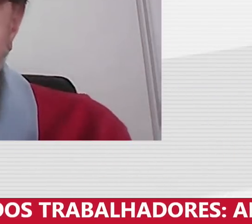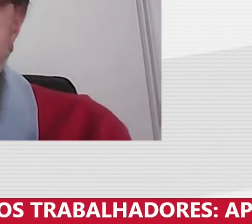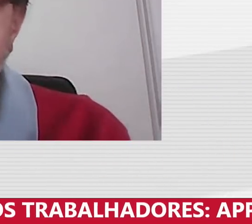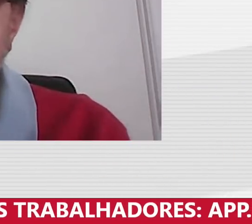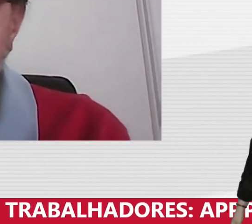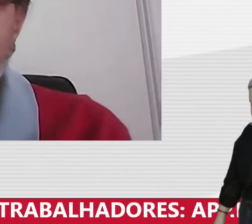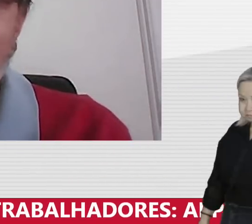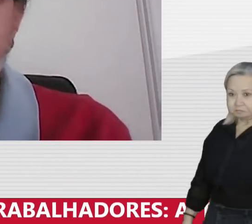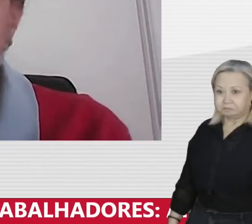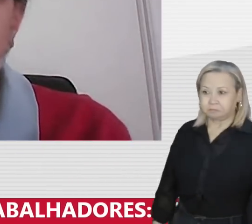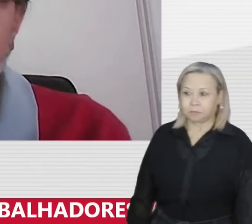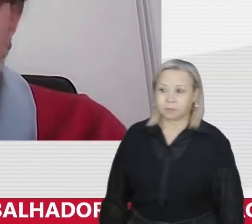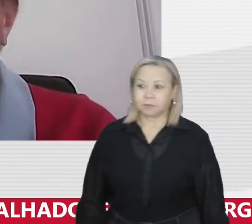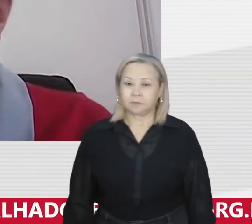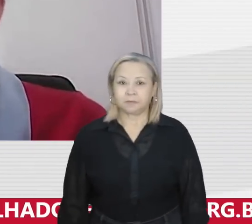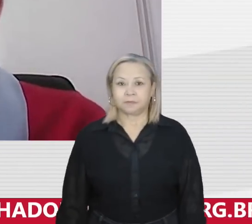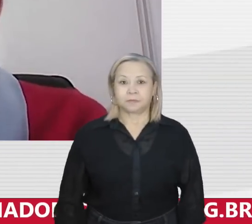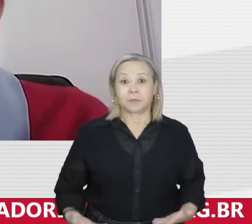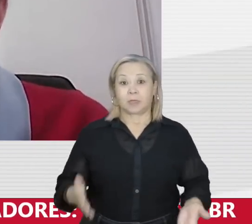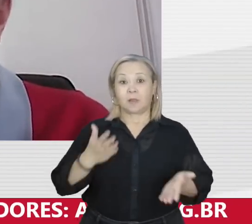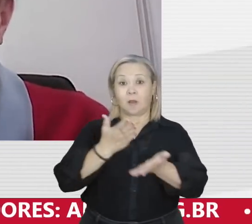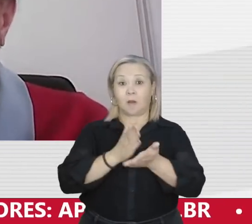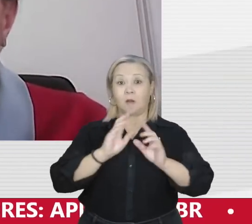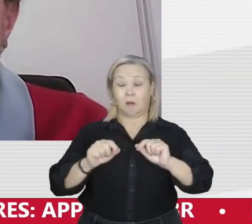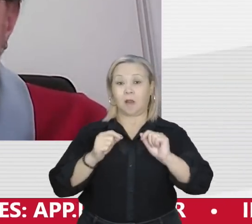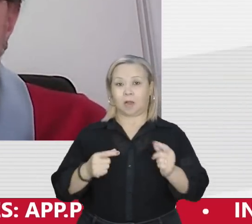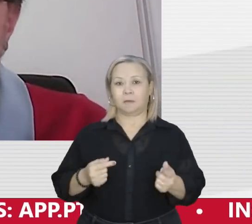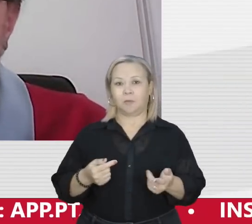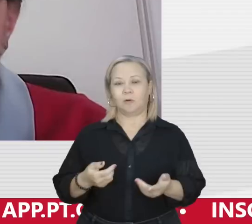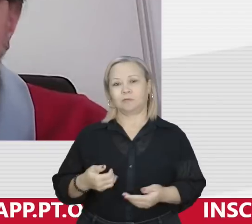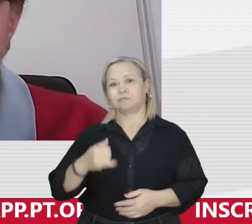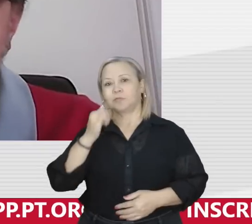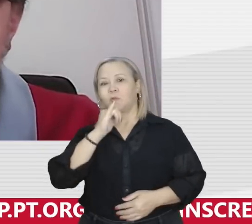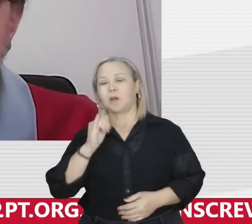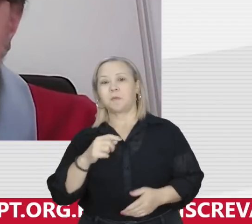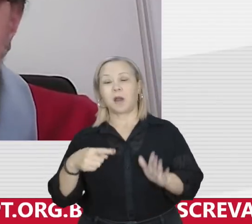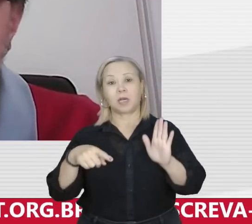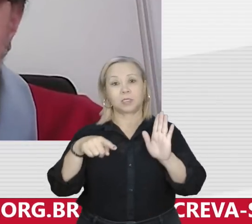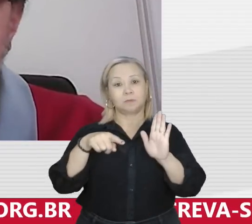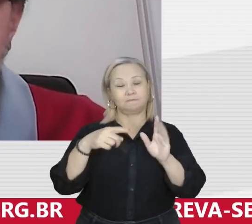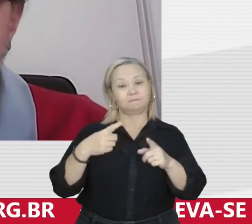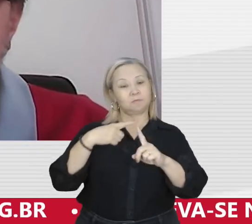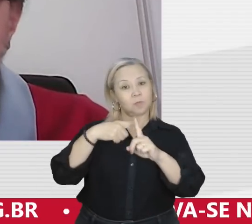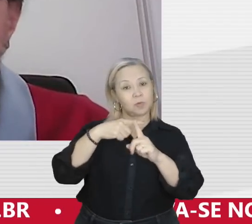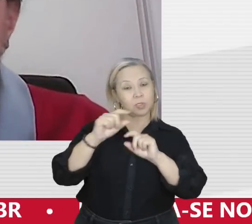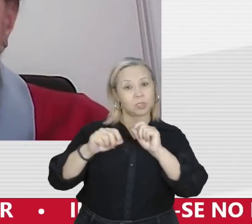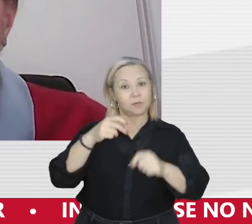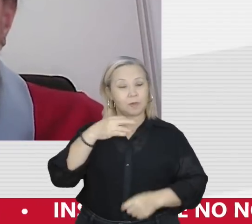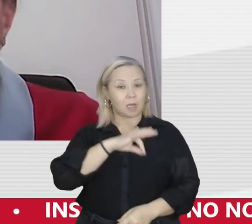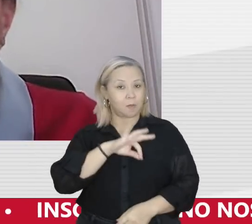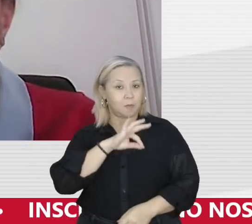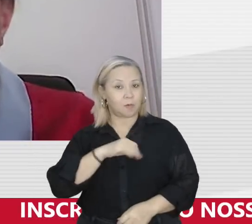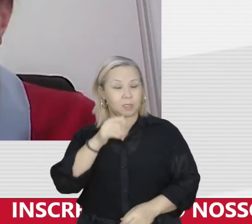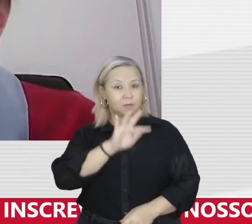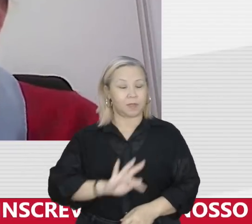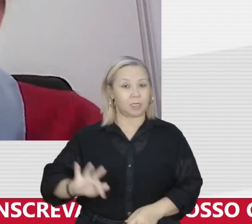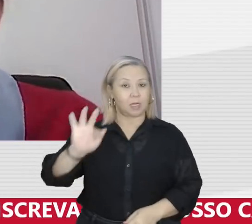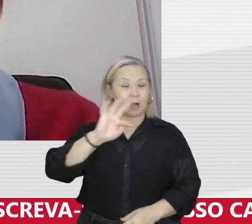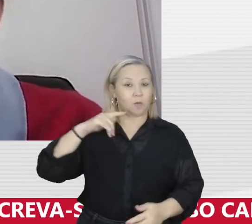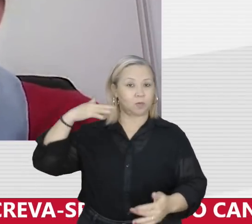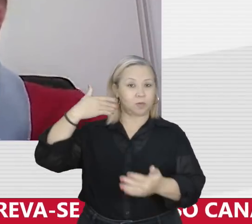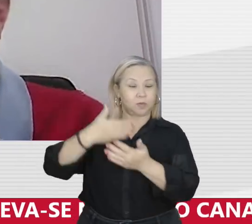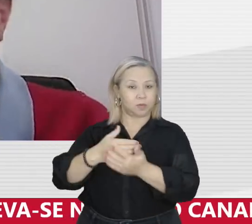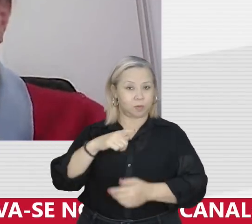assim, acabou com a imagem positiva, né, que a Polícia Rodoviária Federal tinha durante anos. Então, eu